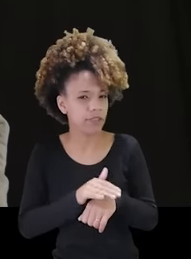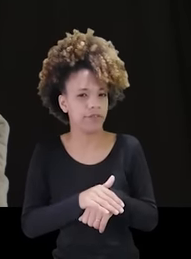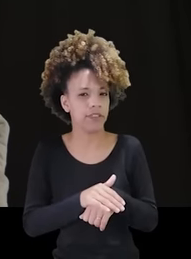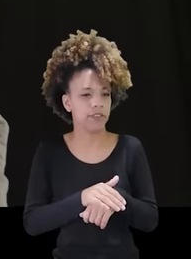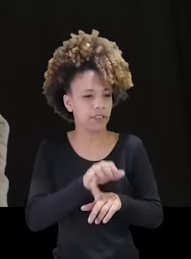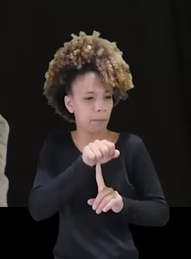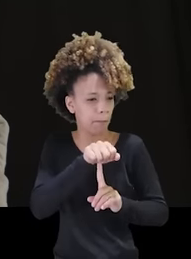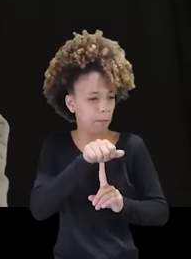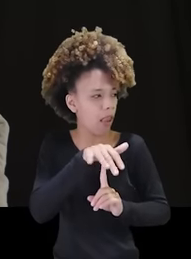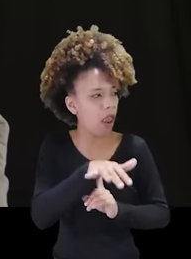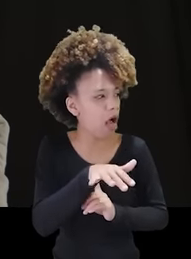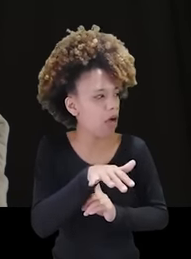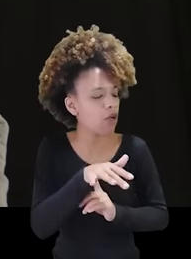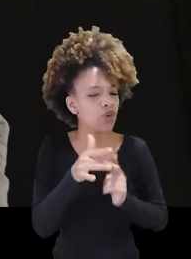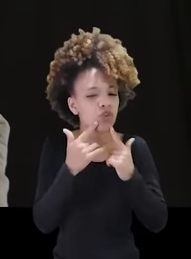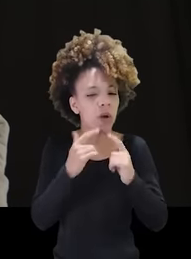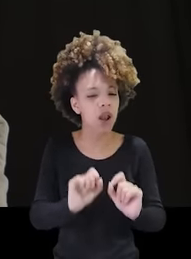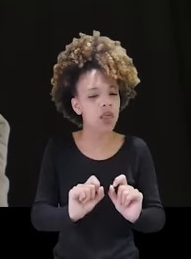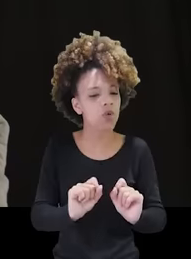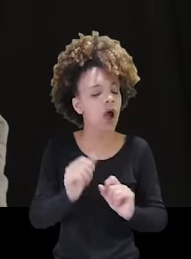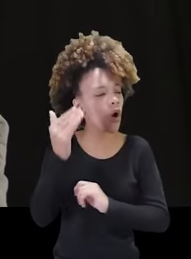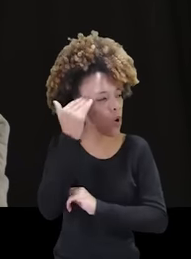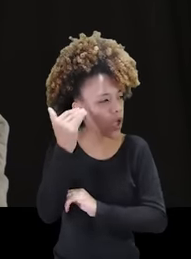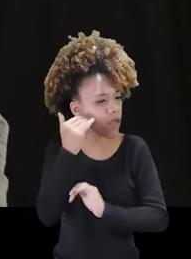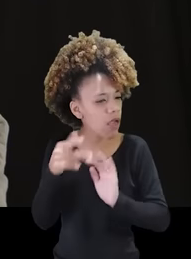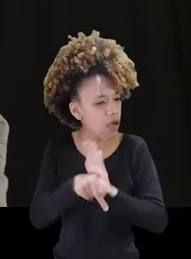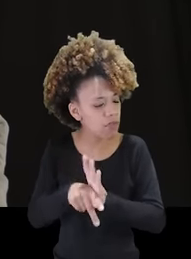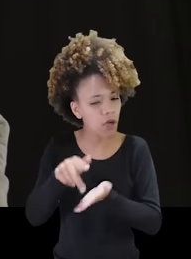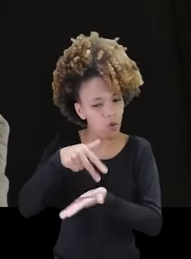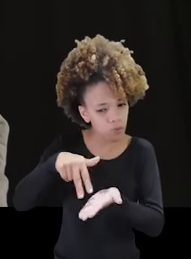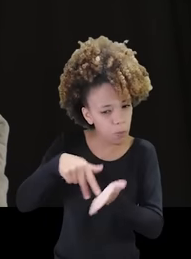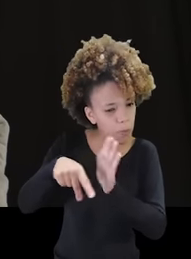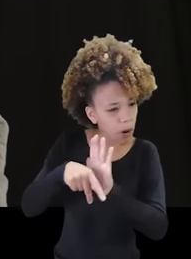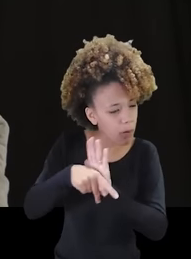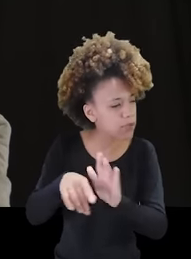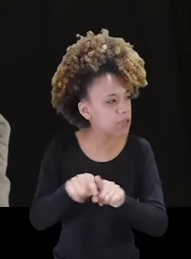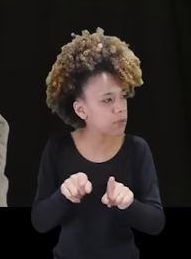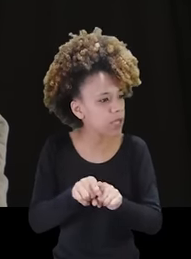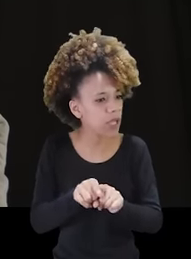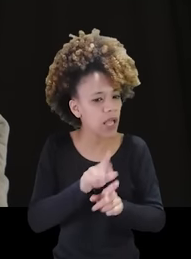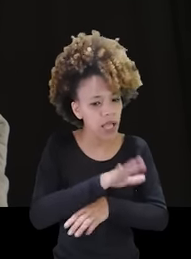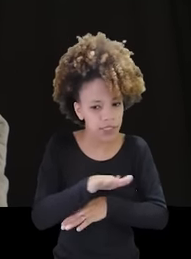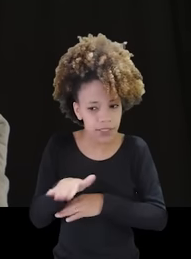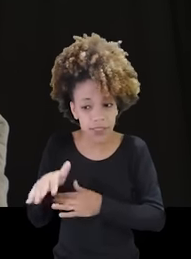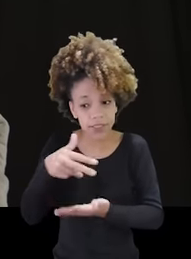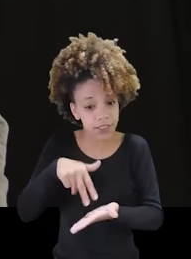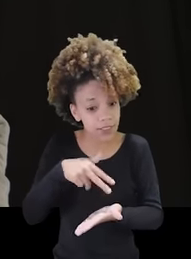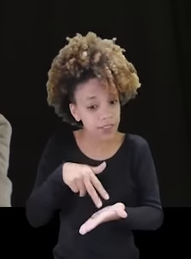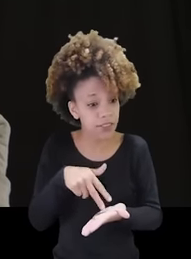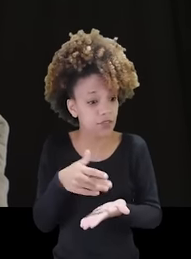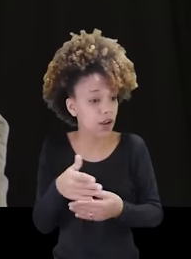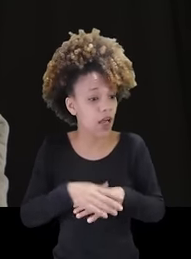essa explosão de uma língua coreana com ritmo coreano chegar nessas crianças que estão